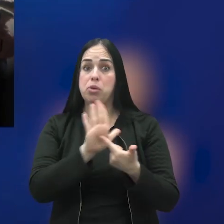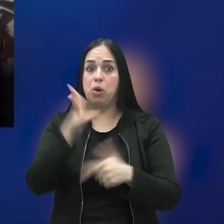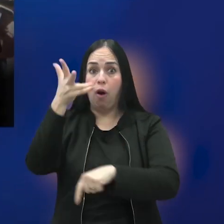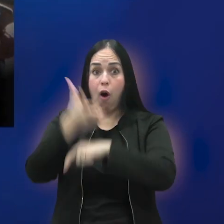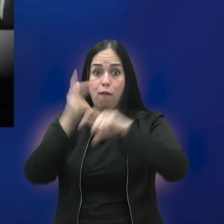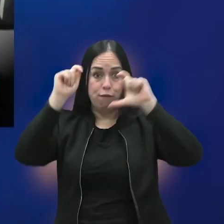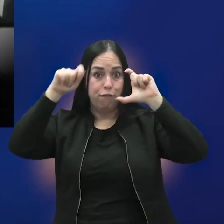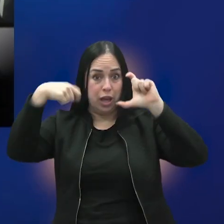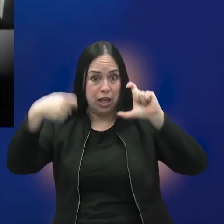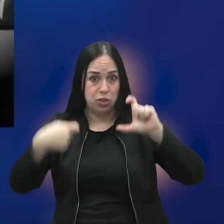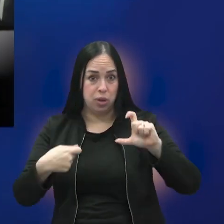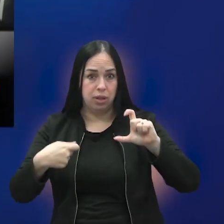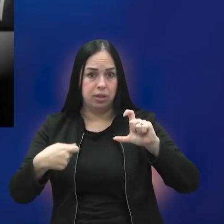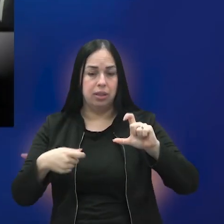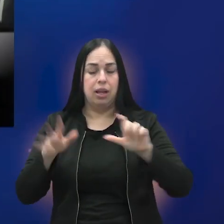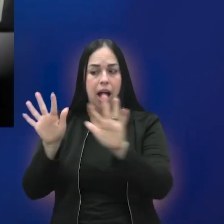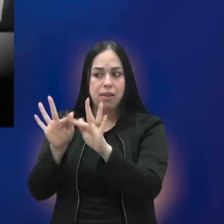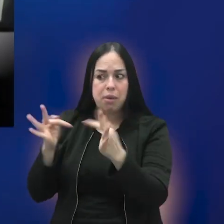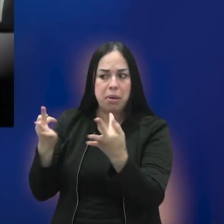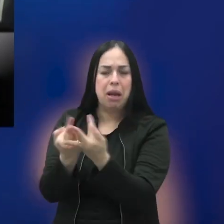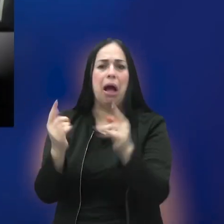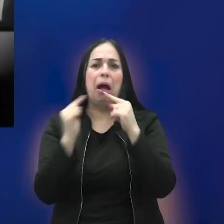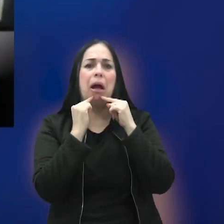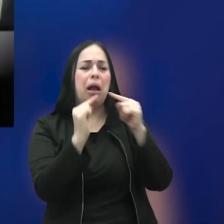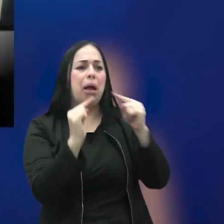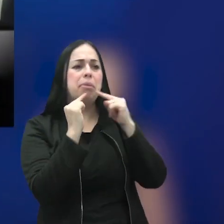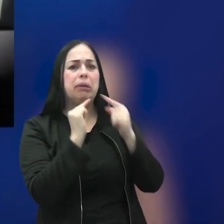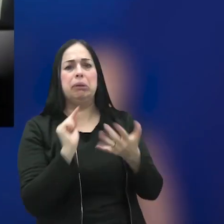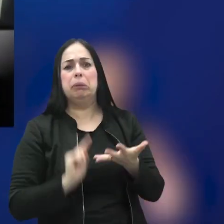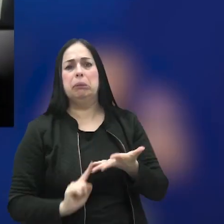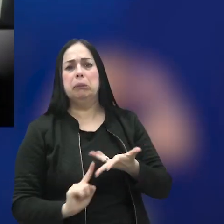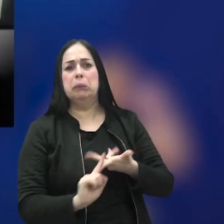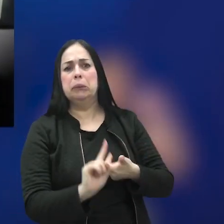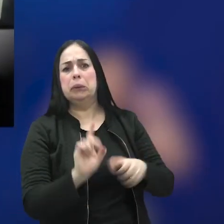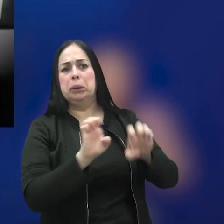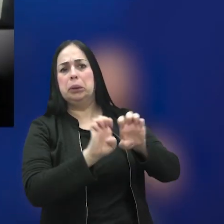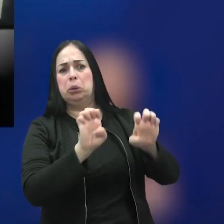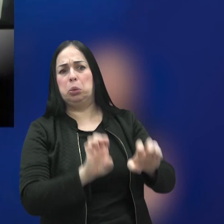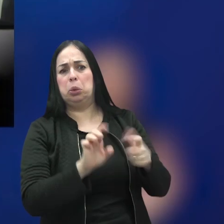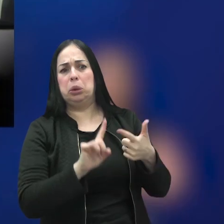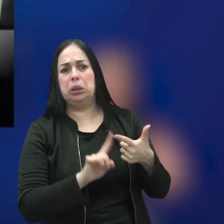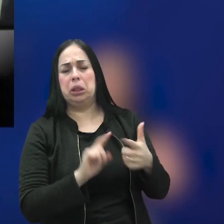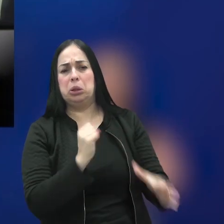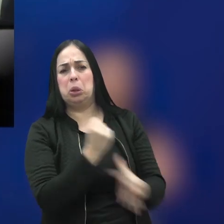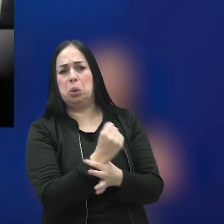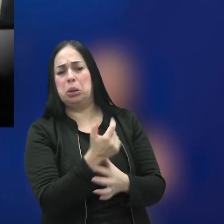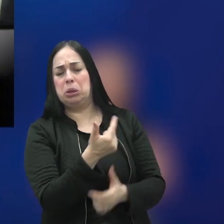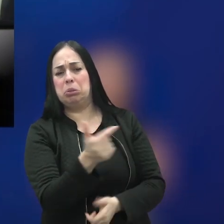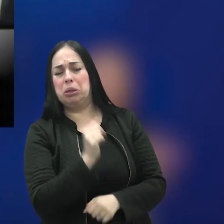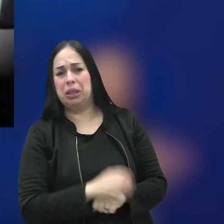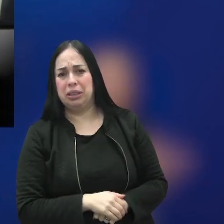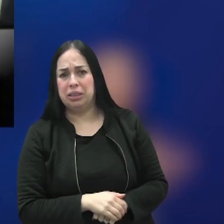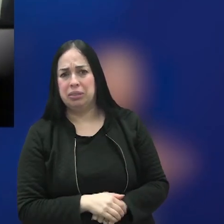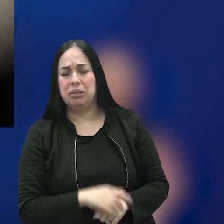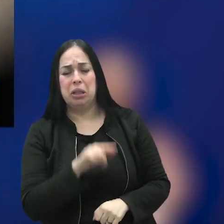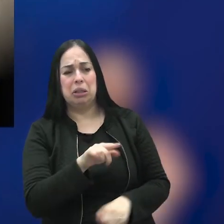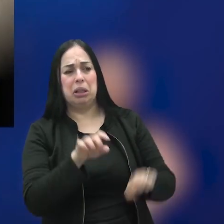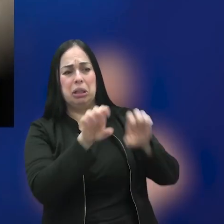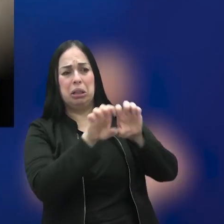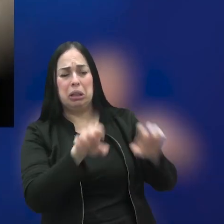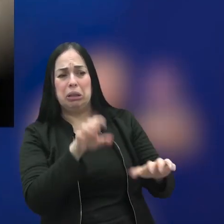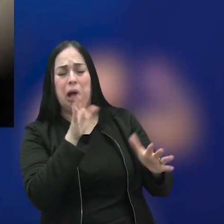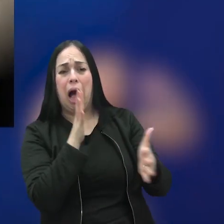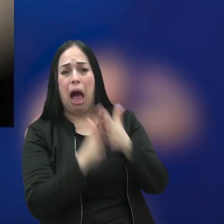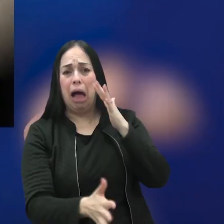vídeo exibido em plenário, familiares reclamaram das condições estruturais e de segurança do prédio que